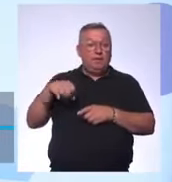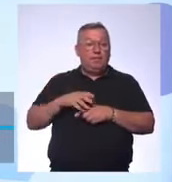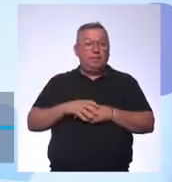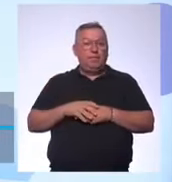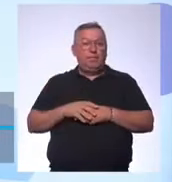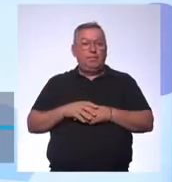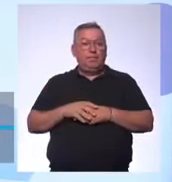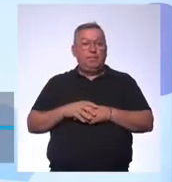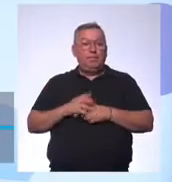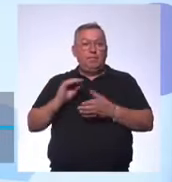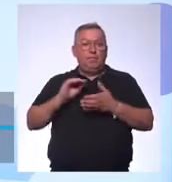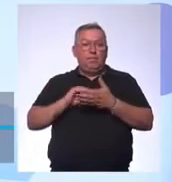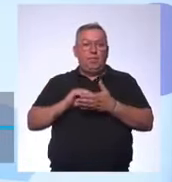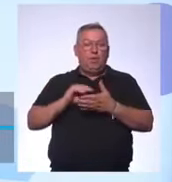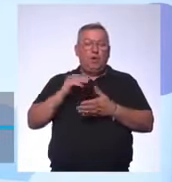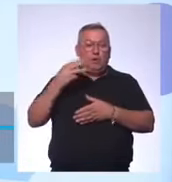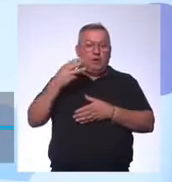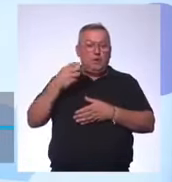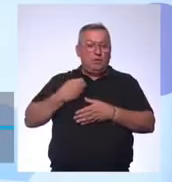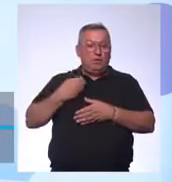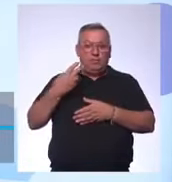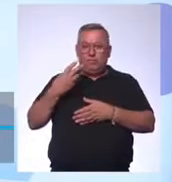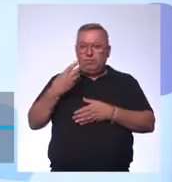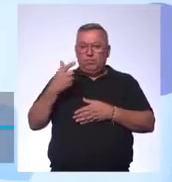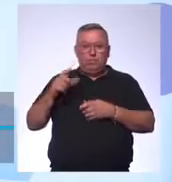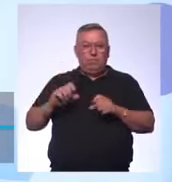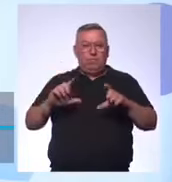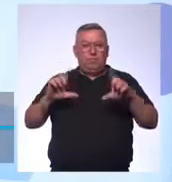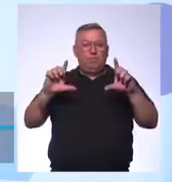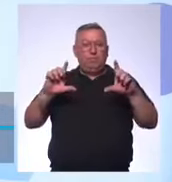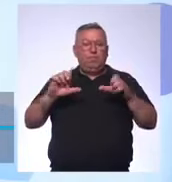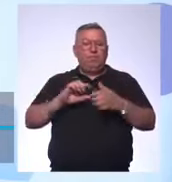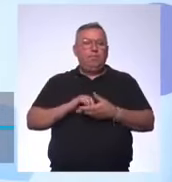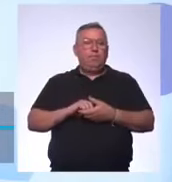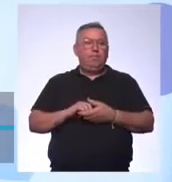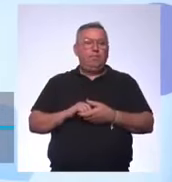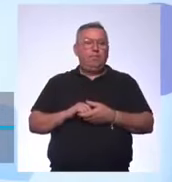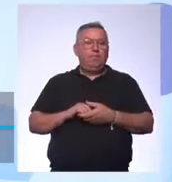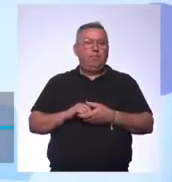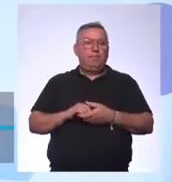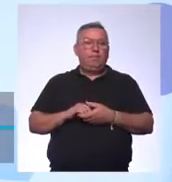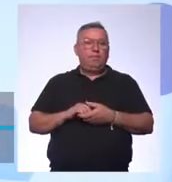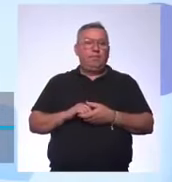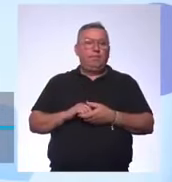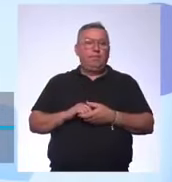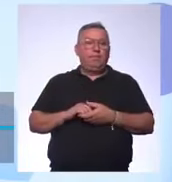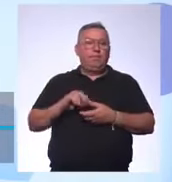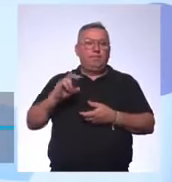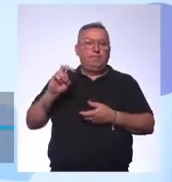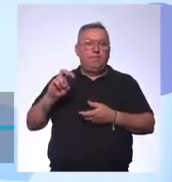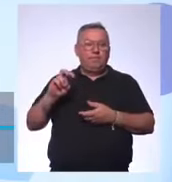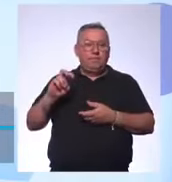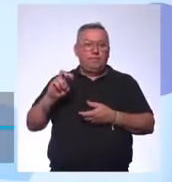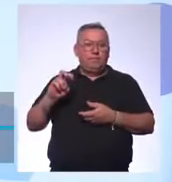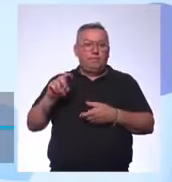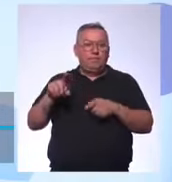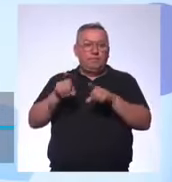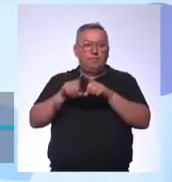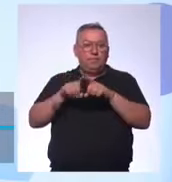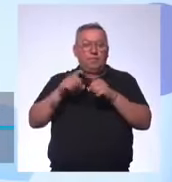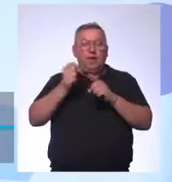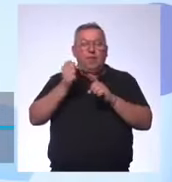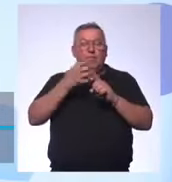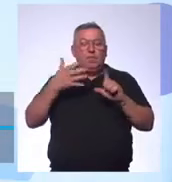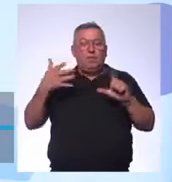A 3, eles colocaram que não apresenta imagens. Isso, que a gente comentou, A né? 5, né? A notícia foi veiculada em alguma